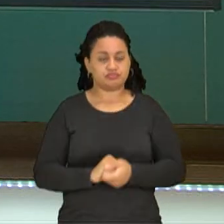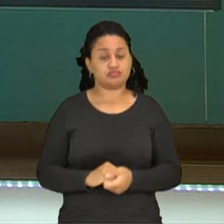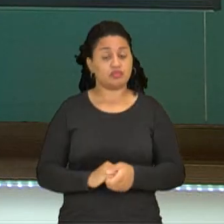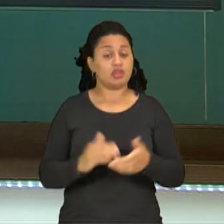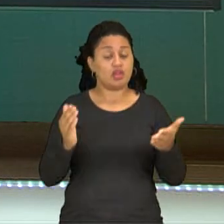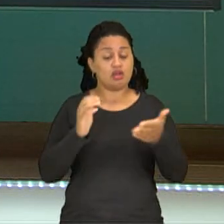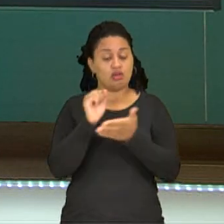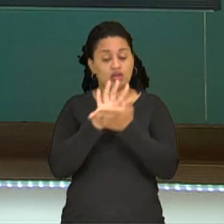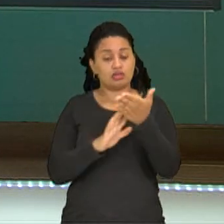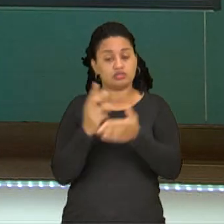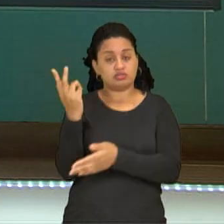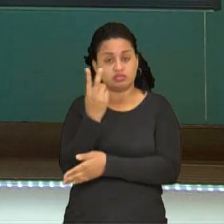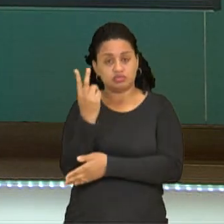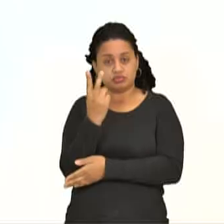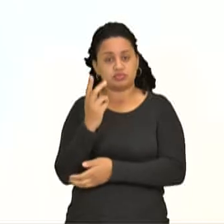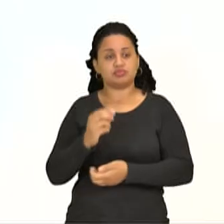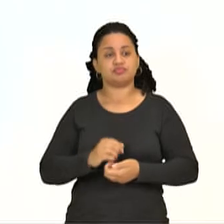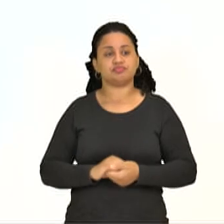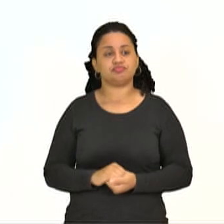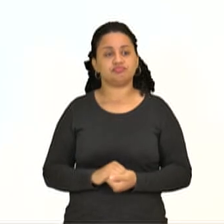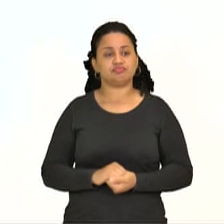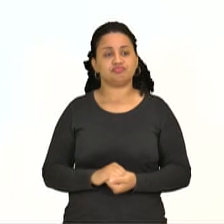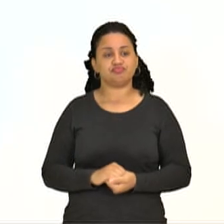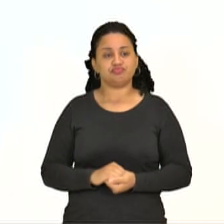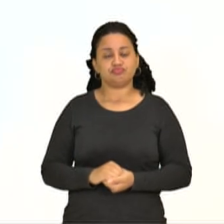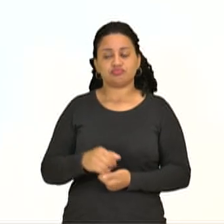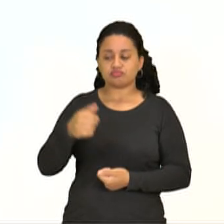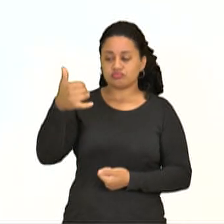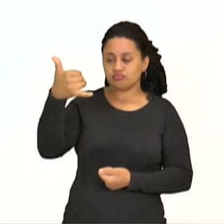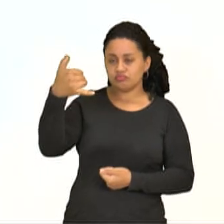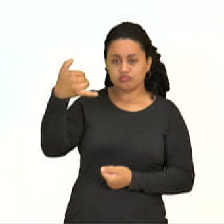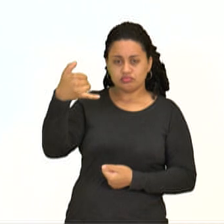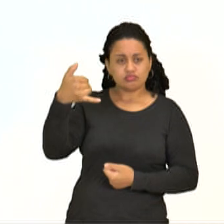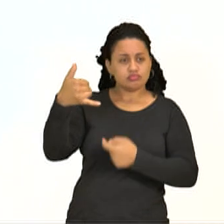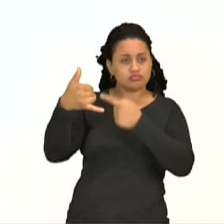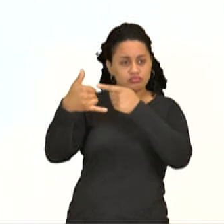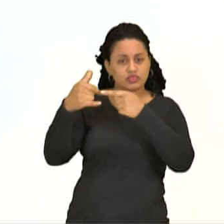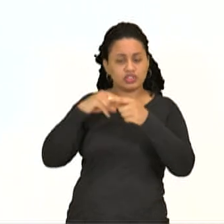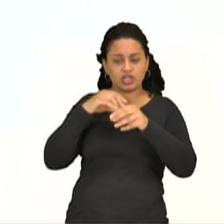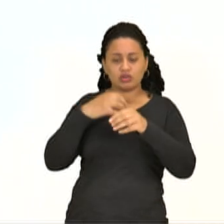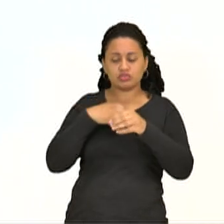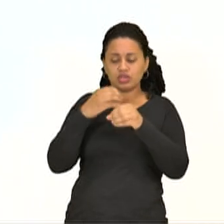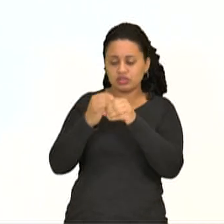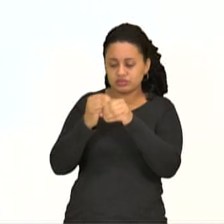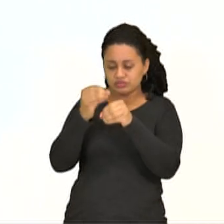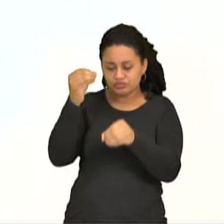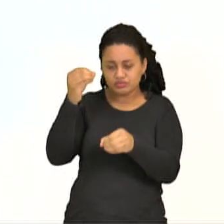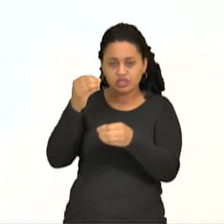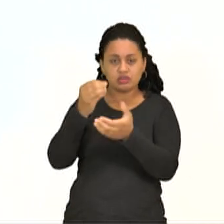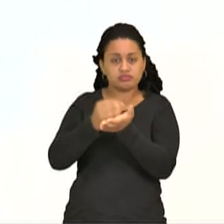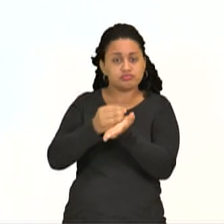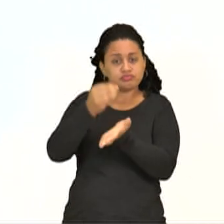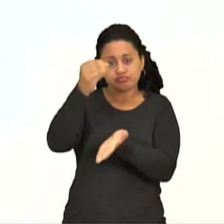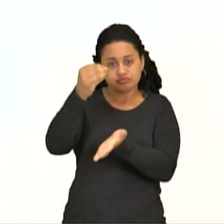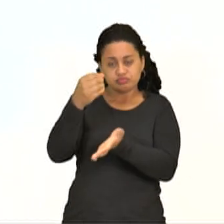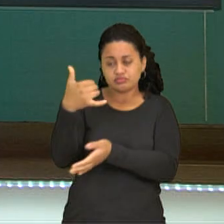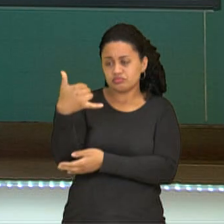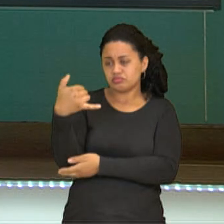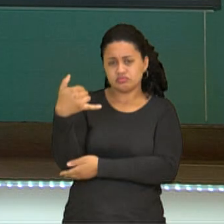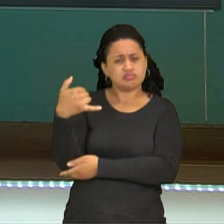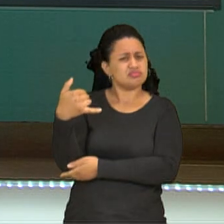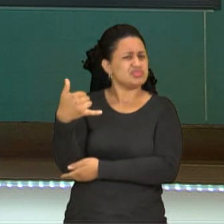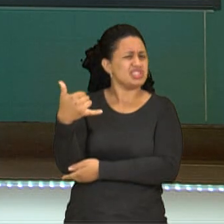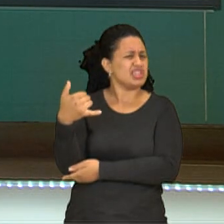ver agora o exercício 2. Uma caneta esferográfica tem forma cilíndrica. O que é uma caneta esferográfica?